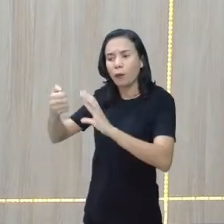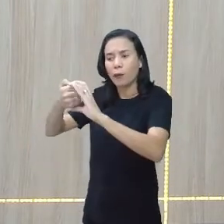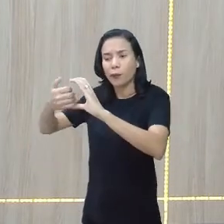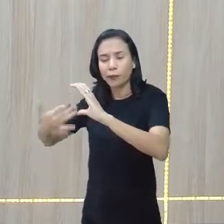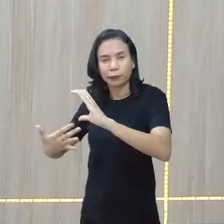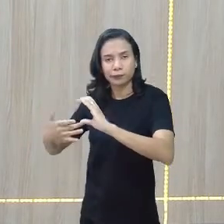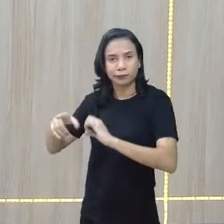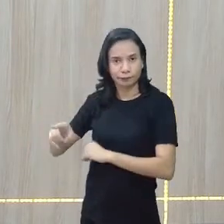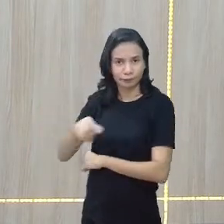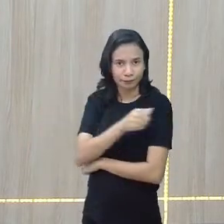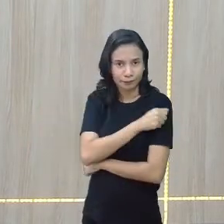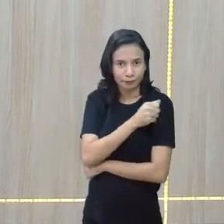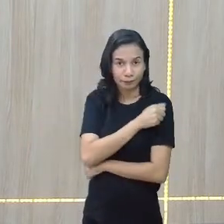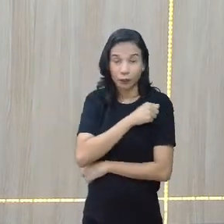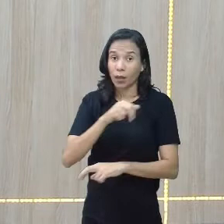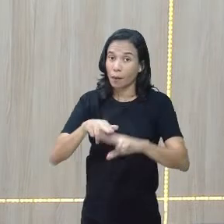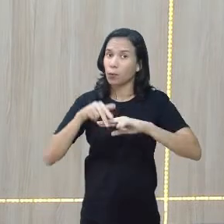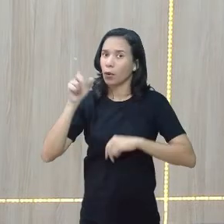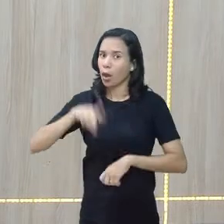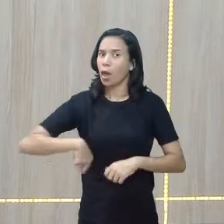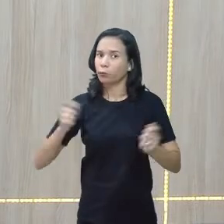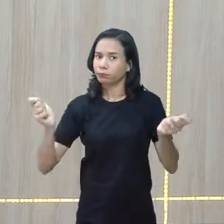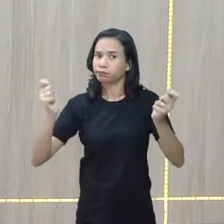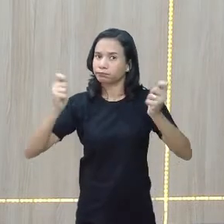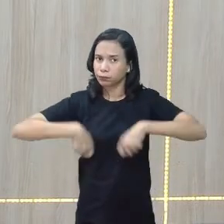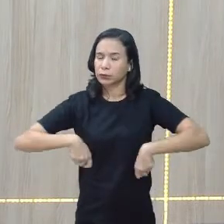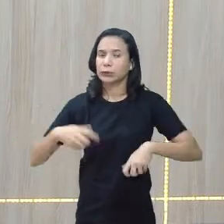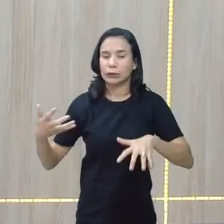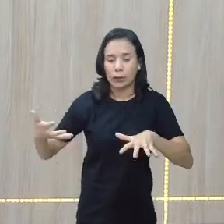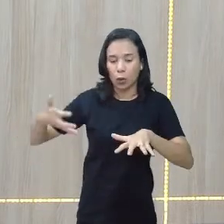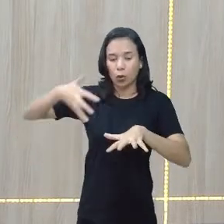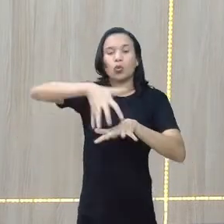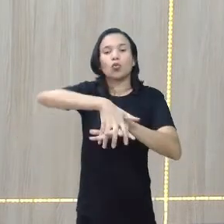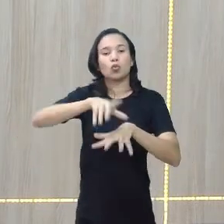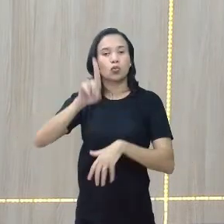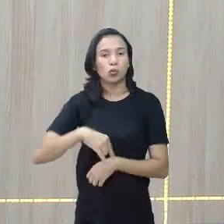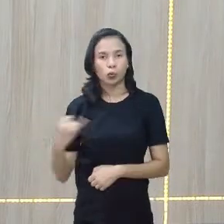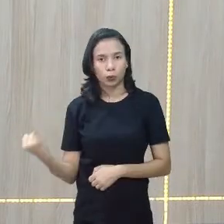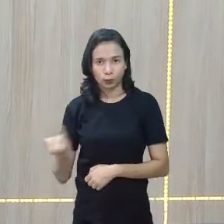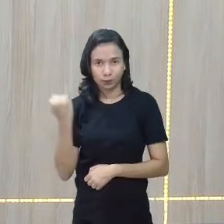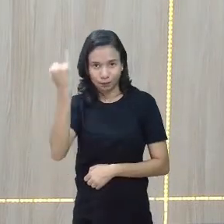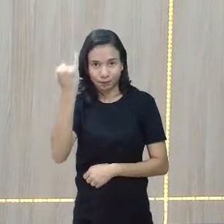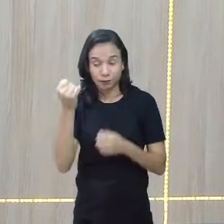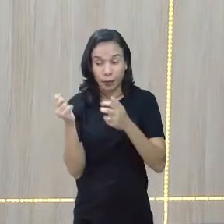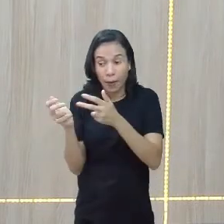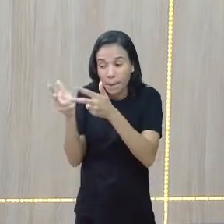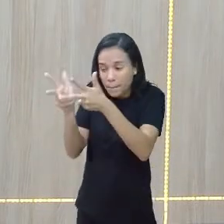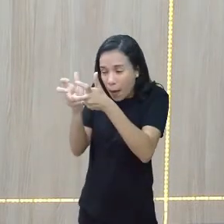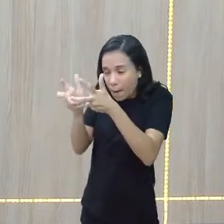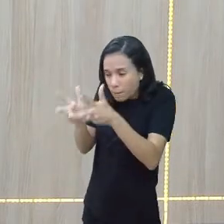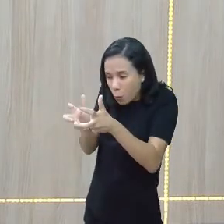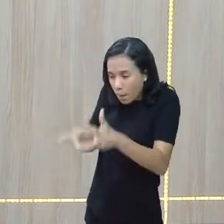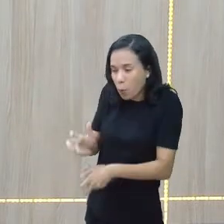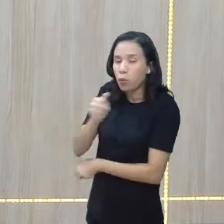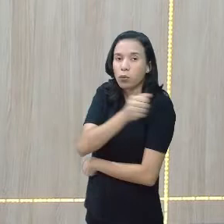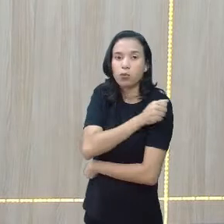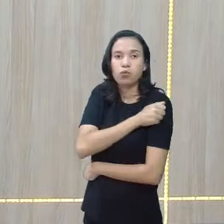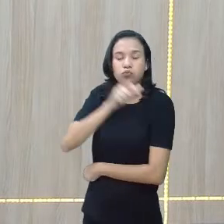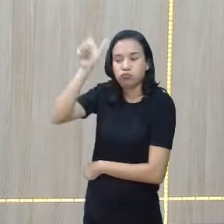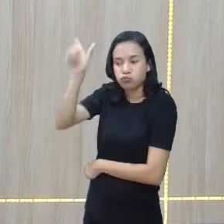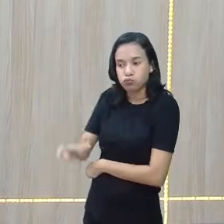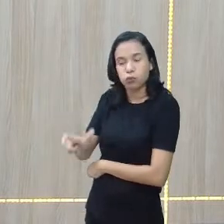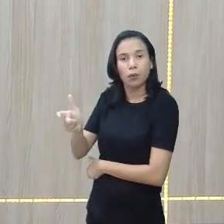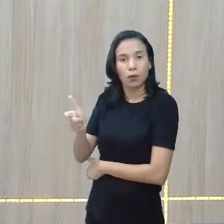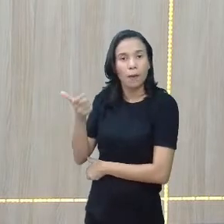estudante. Então, esse é um potencial inclusivo importante, perceber a característica do estudante para